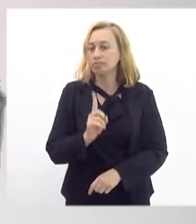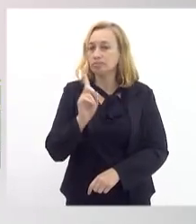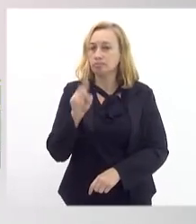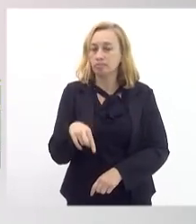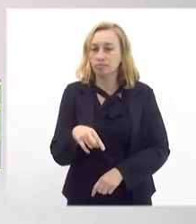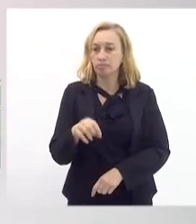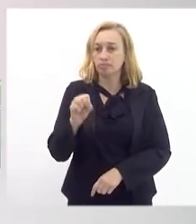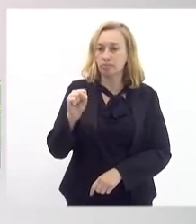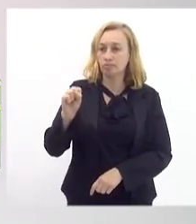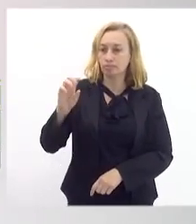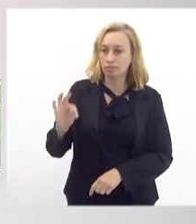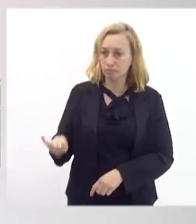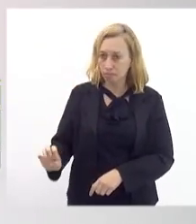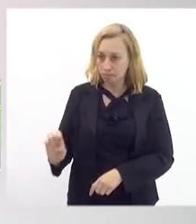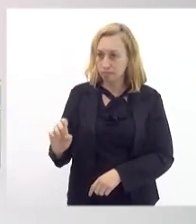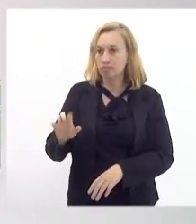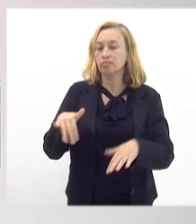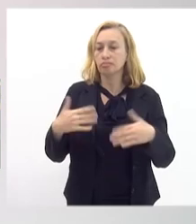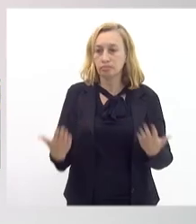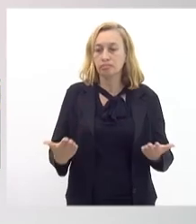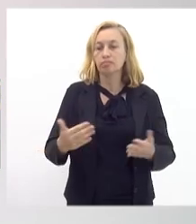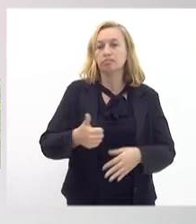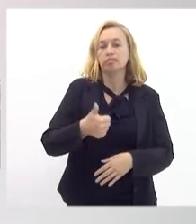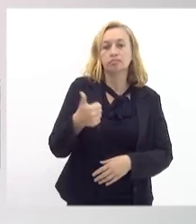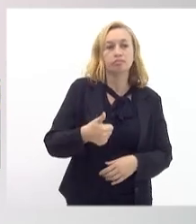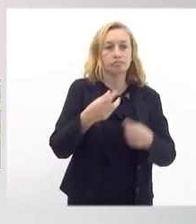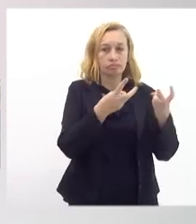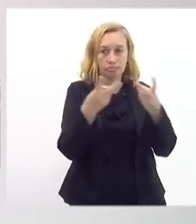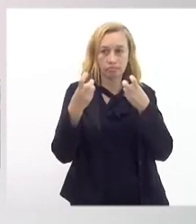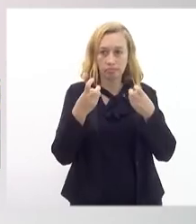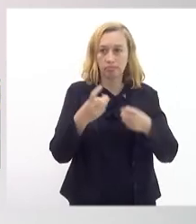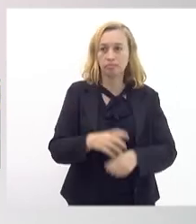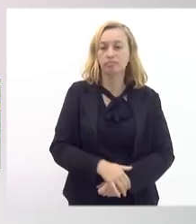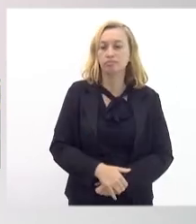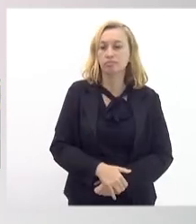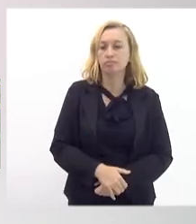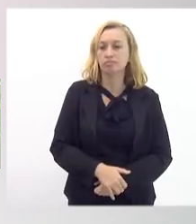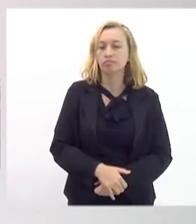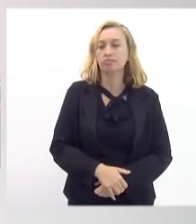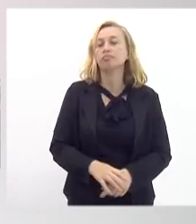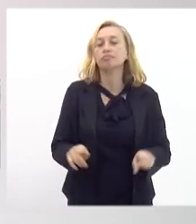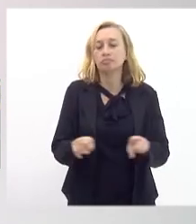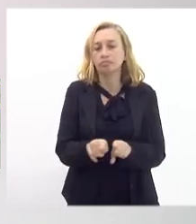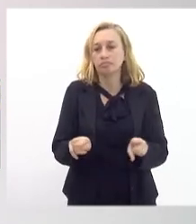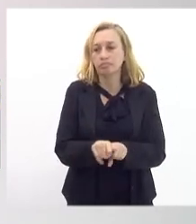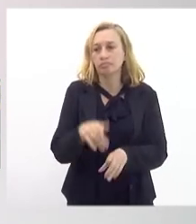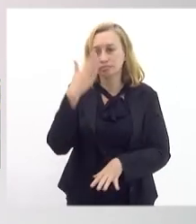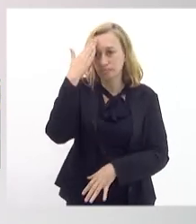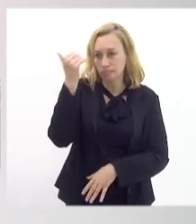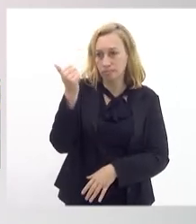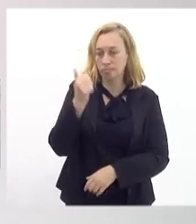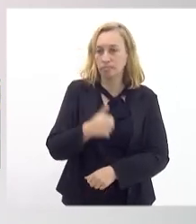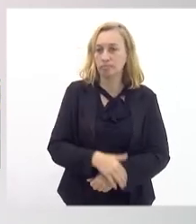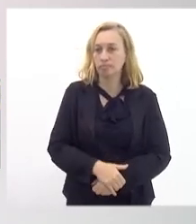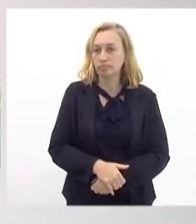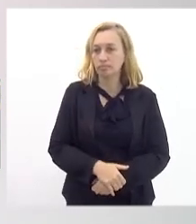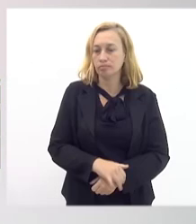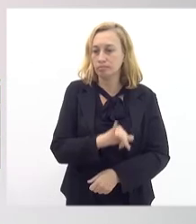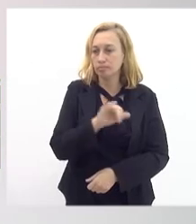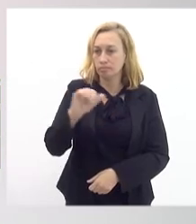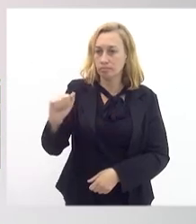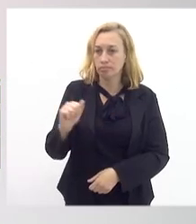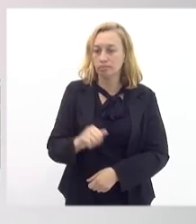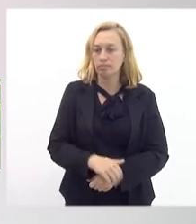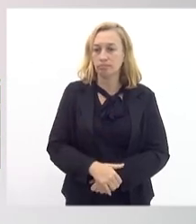o Sudeste Então essa primeira observação Eu também sei que o